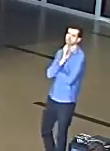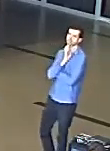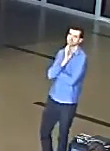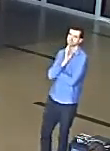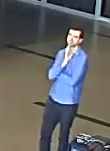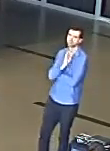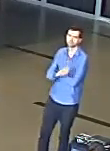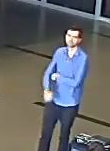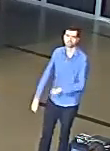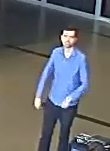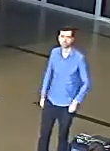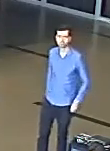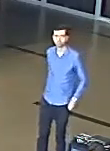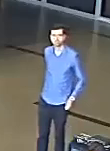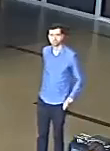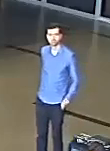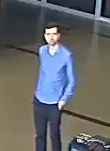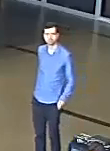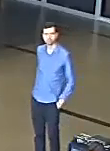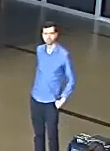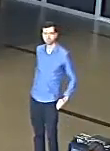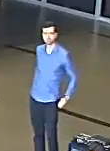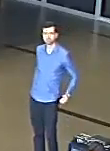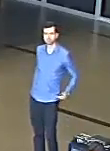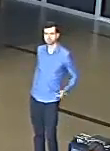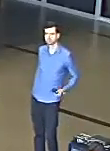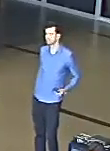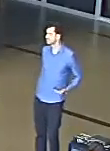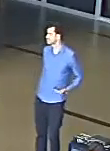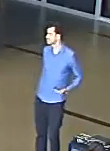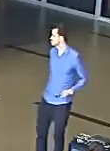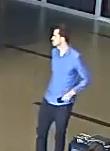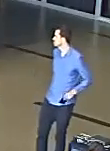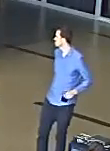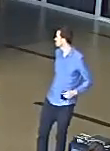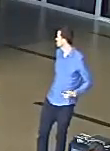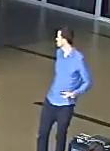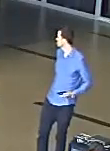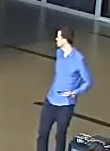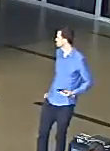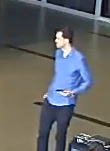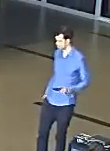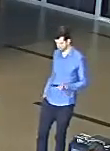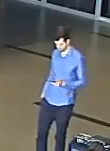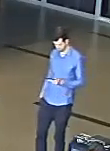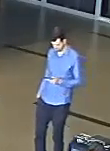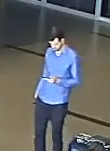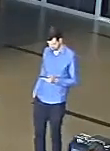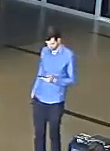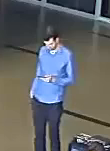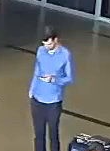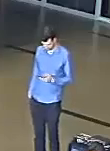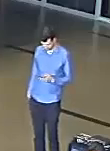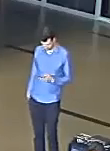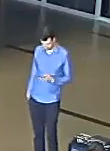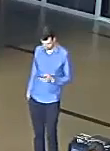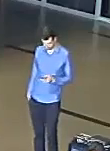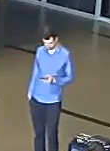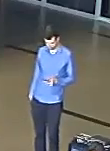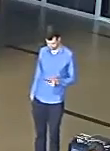intermunicipal e não é só no intermunicipal claro que no momento oportuno é este o intermunicipal mas nós temos que